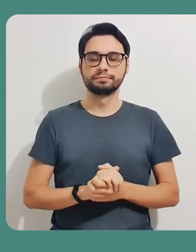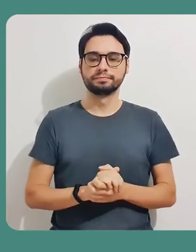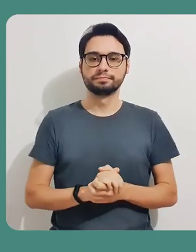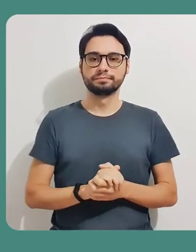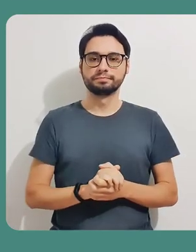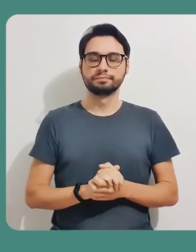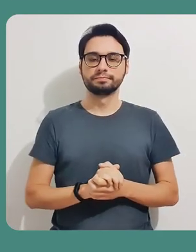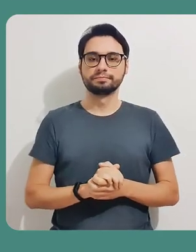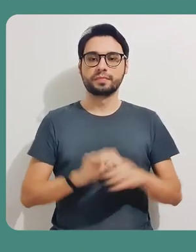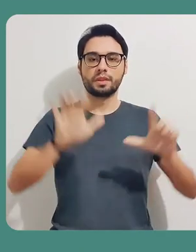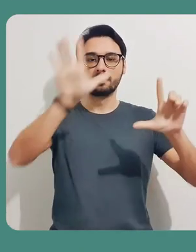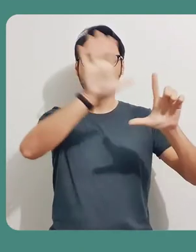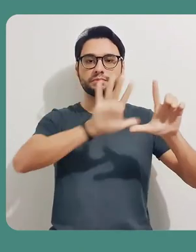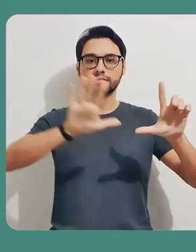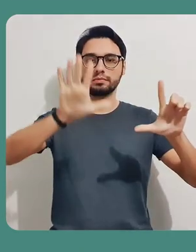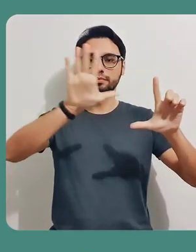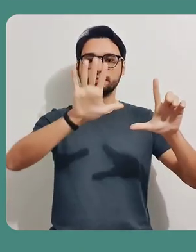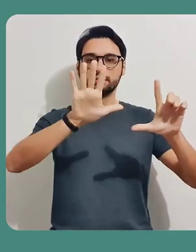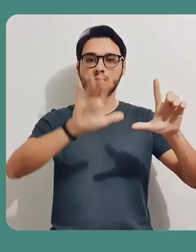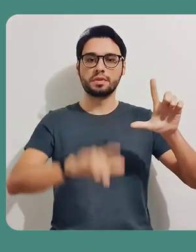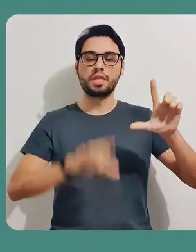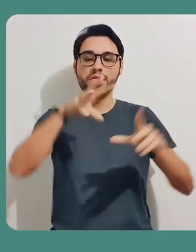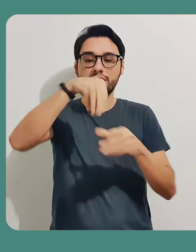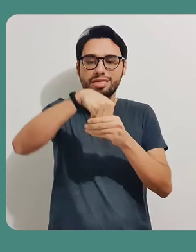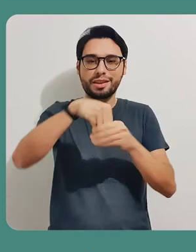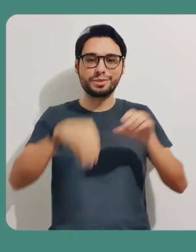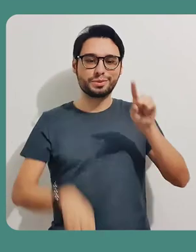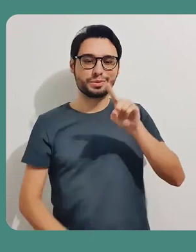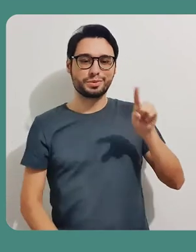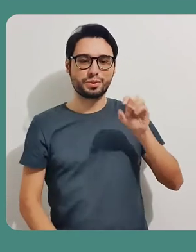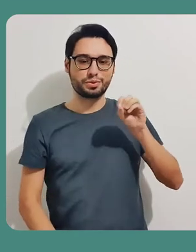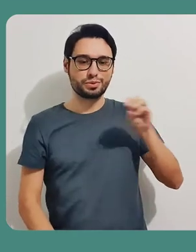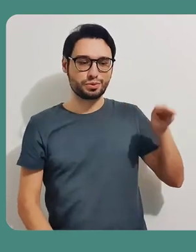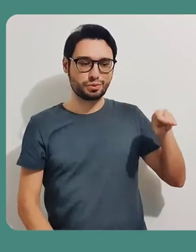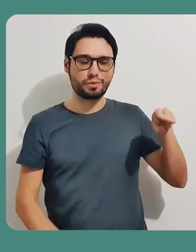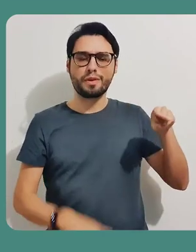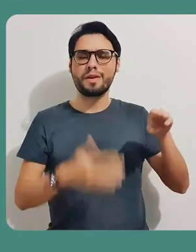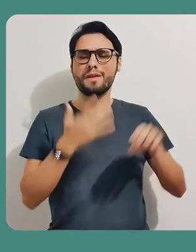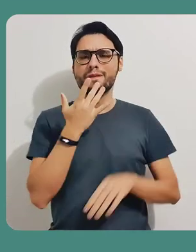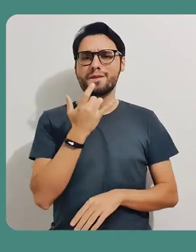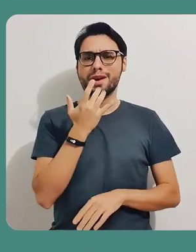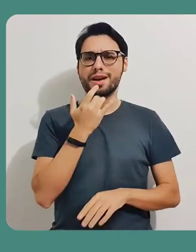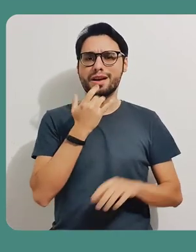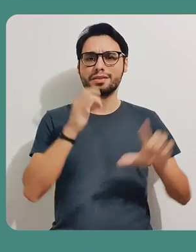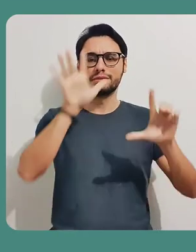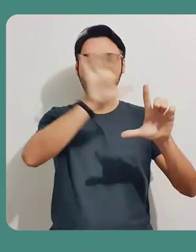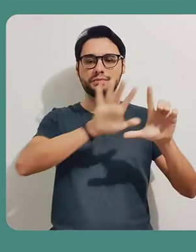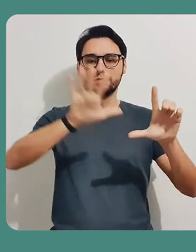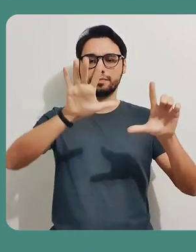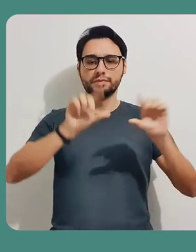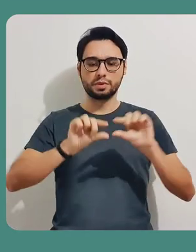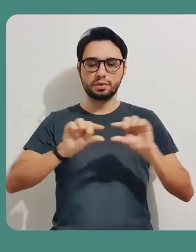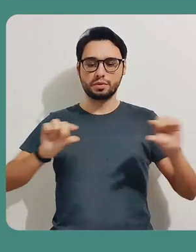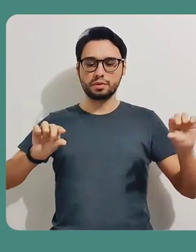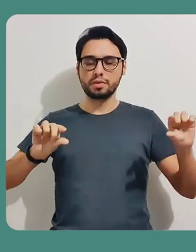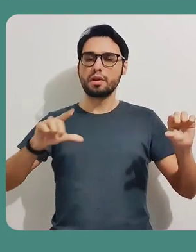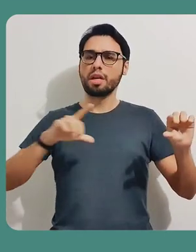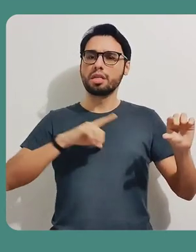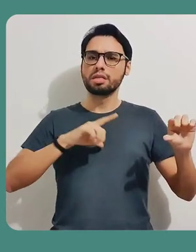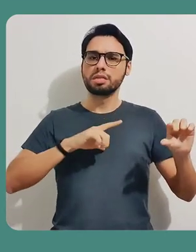iniciar a sua reunião a navegar nas funcionalidades do zoom é muito fácil